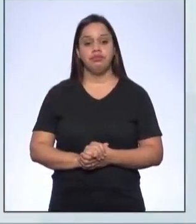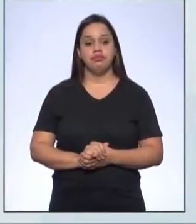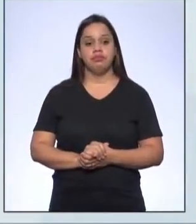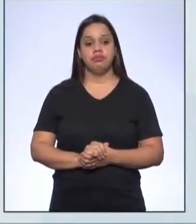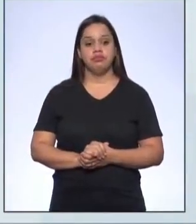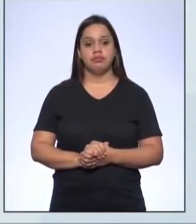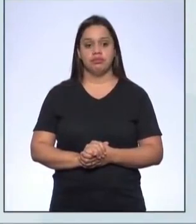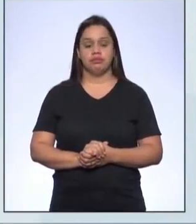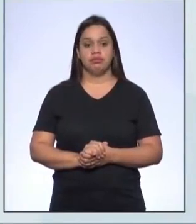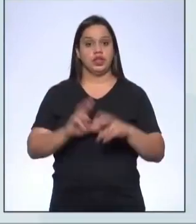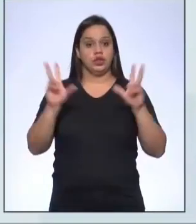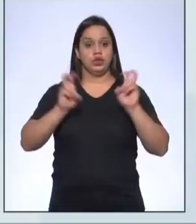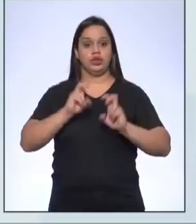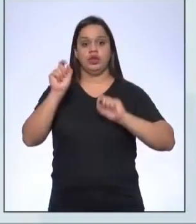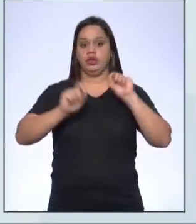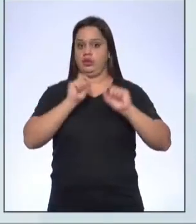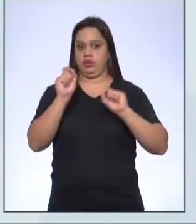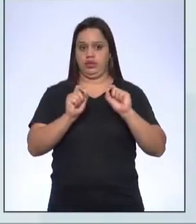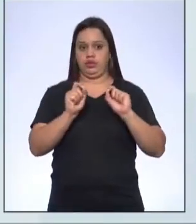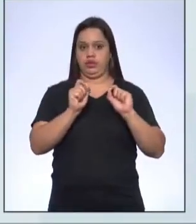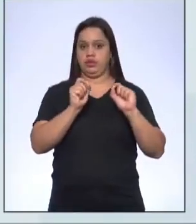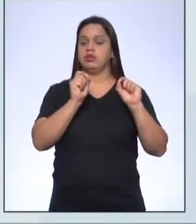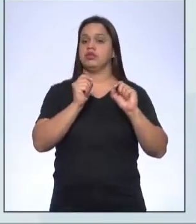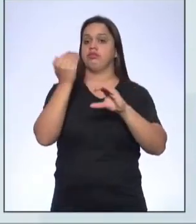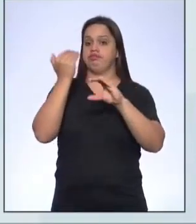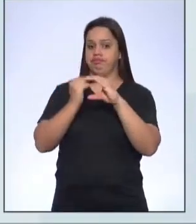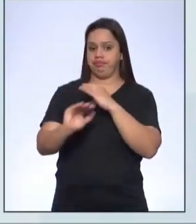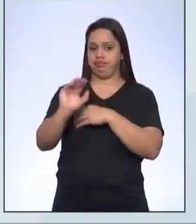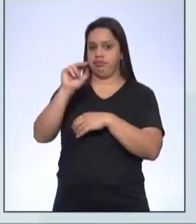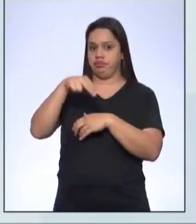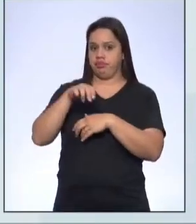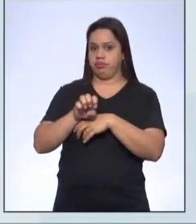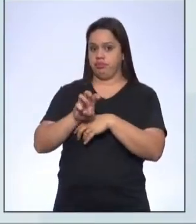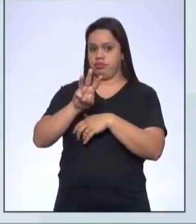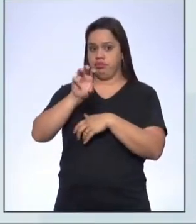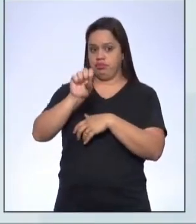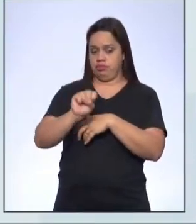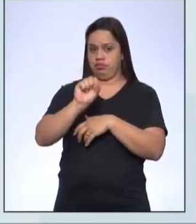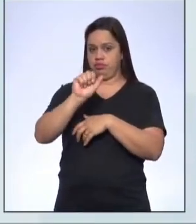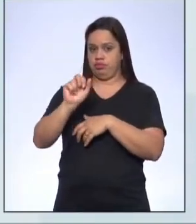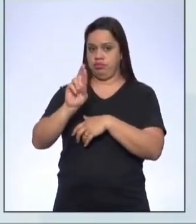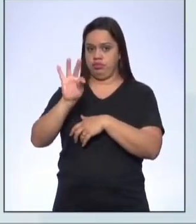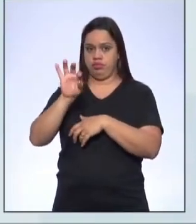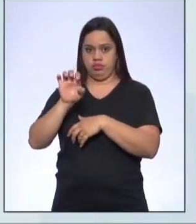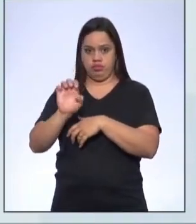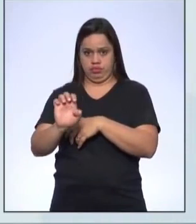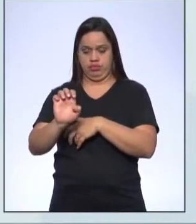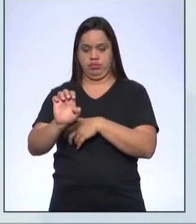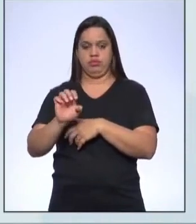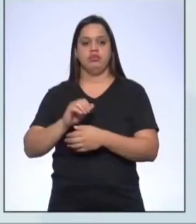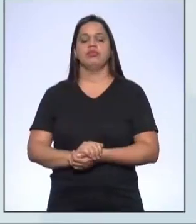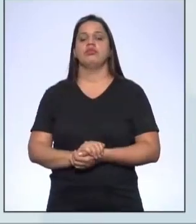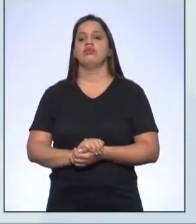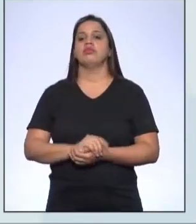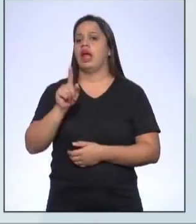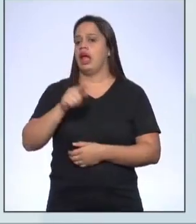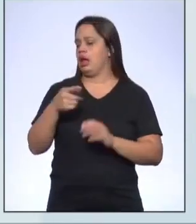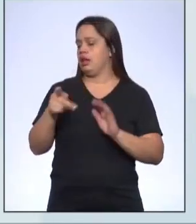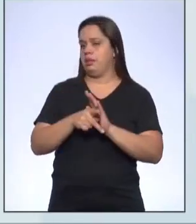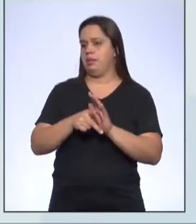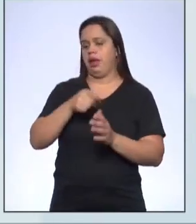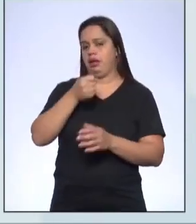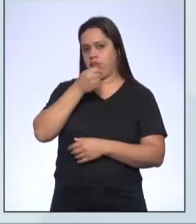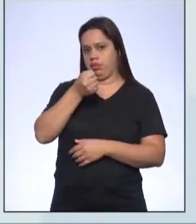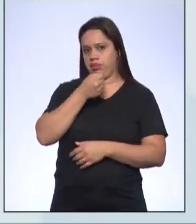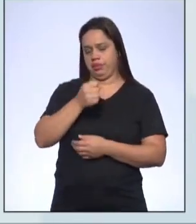o título é All News Art. Ele escreveu ao jornal, não é, professora? Isso. All News Art. É a mesma da reportagem.